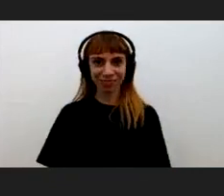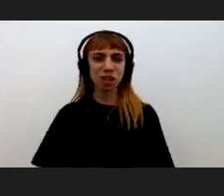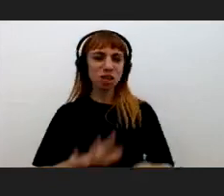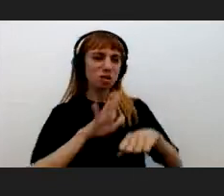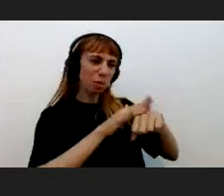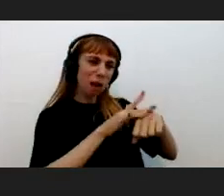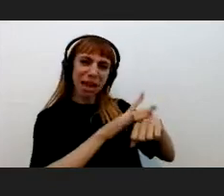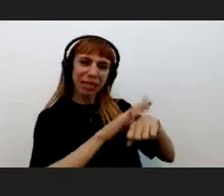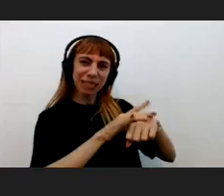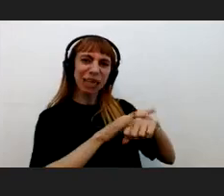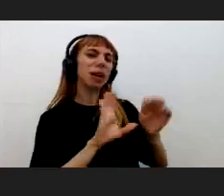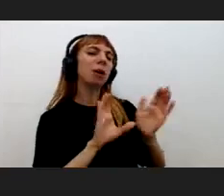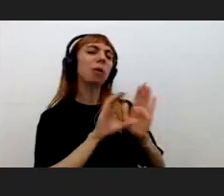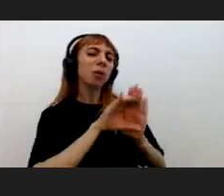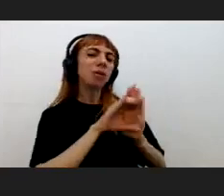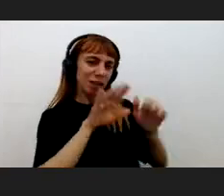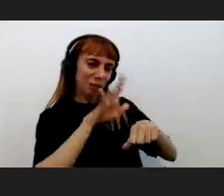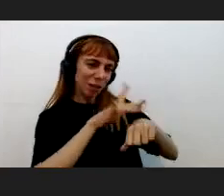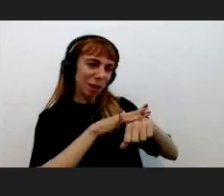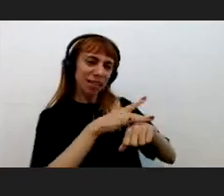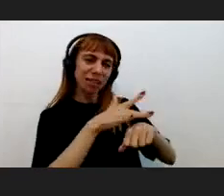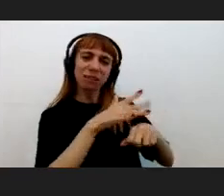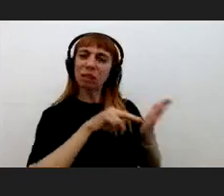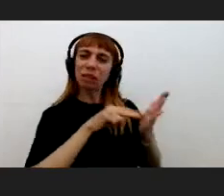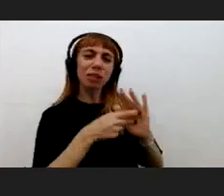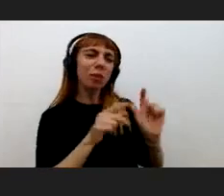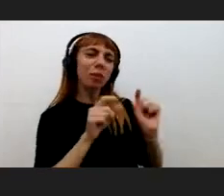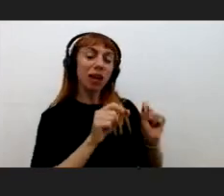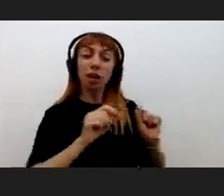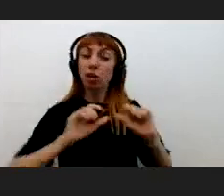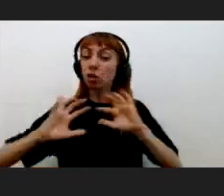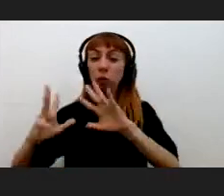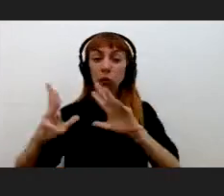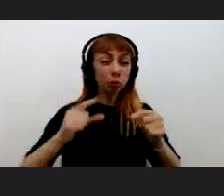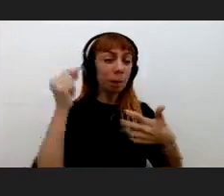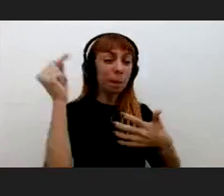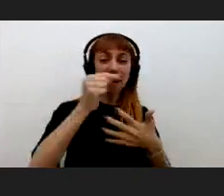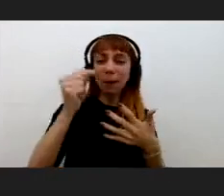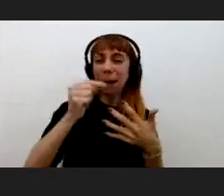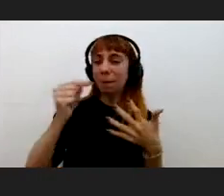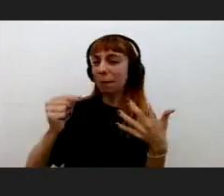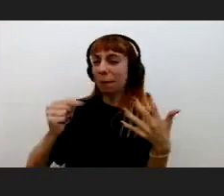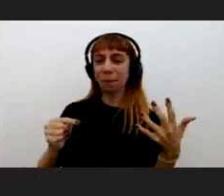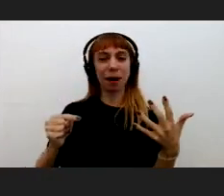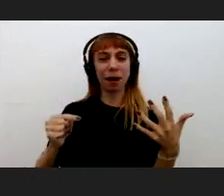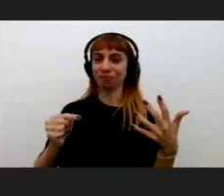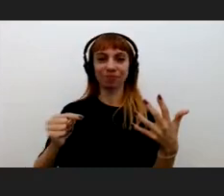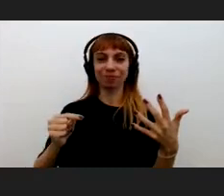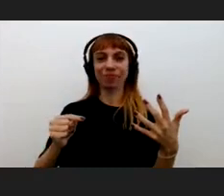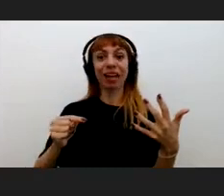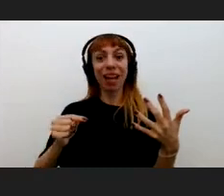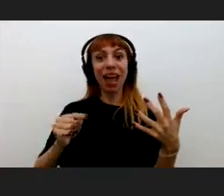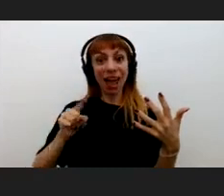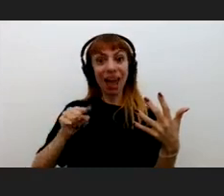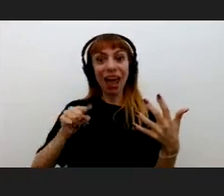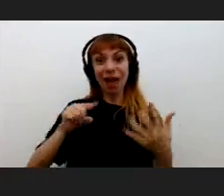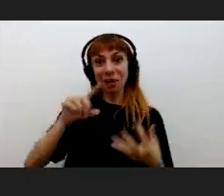ser valorizadas, ou quais experiências devem ser evitadas ou ocultadas,